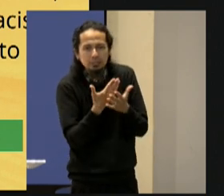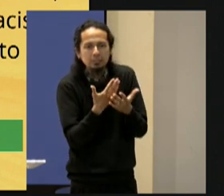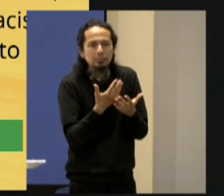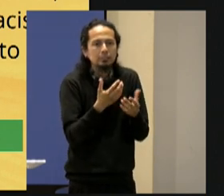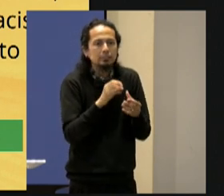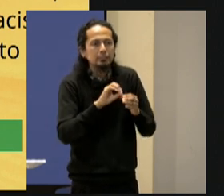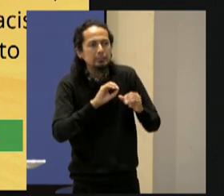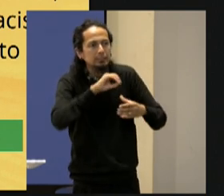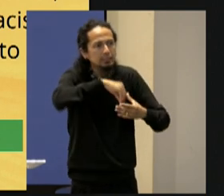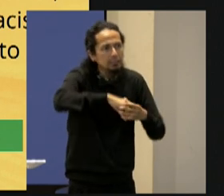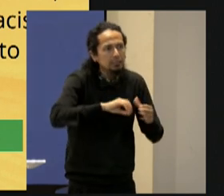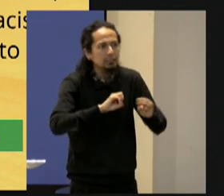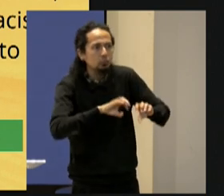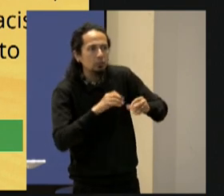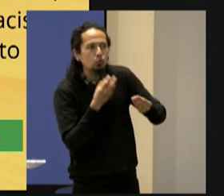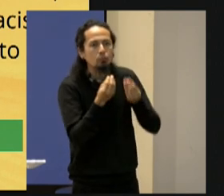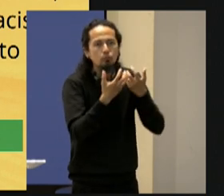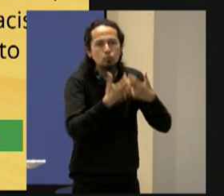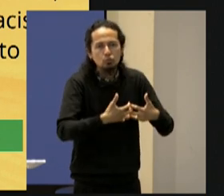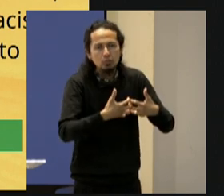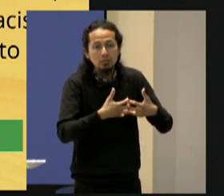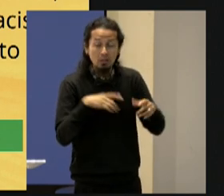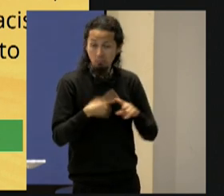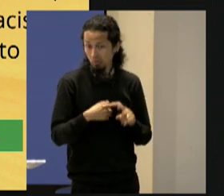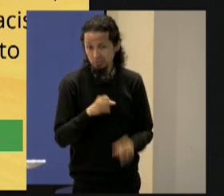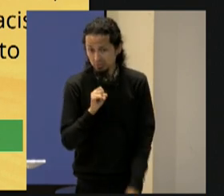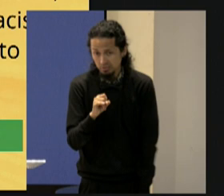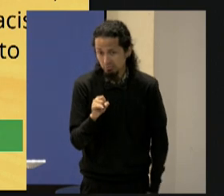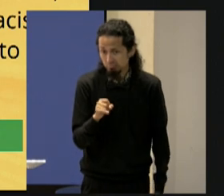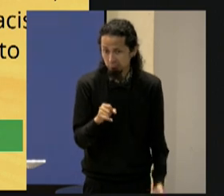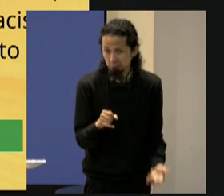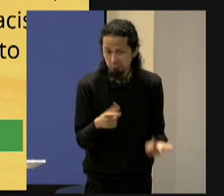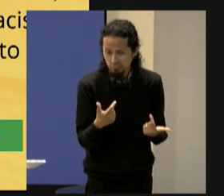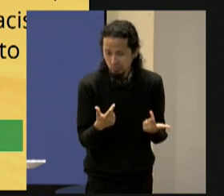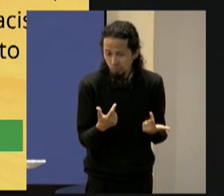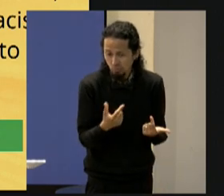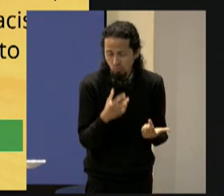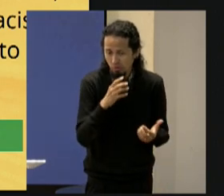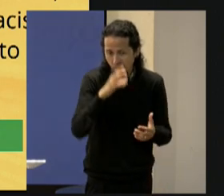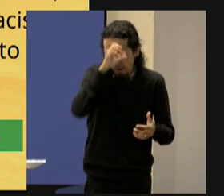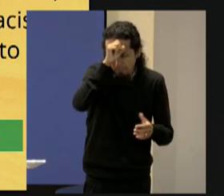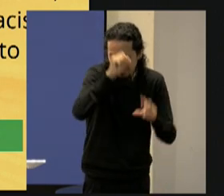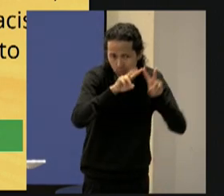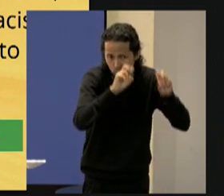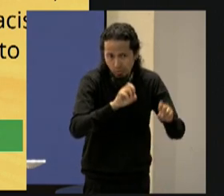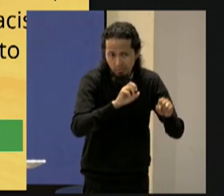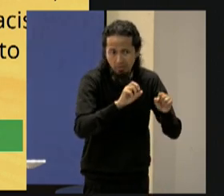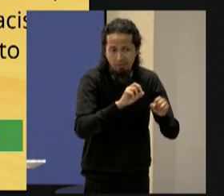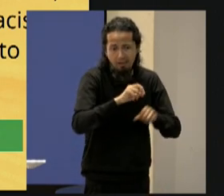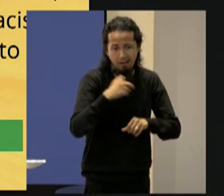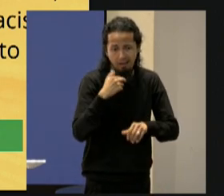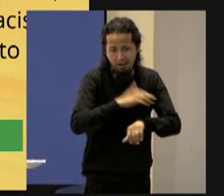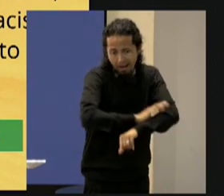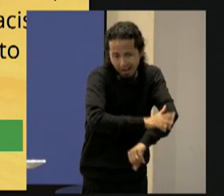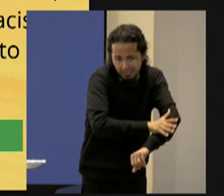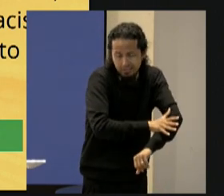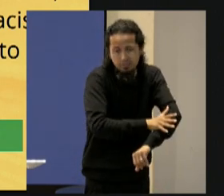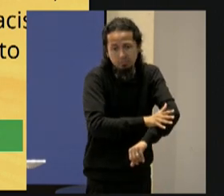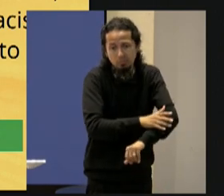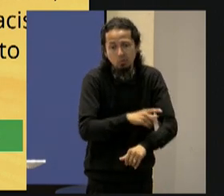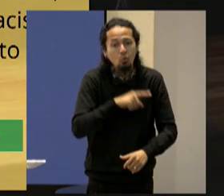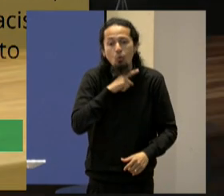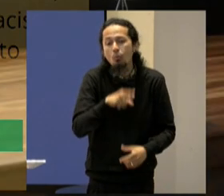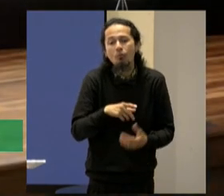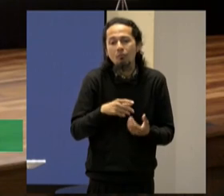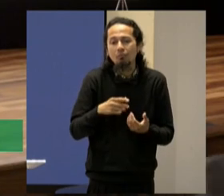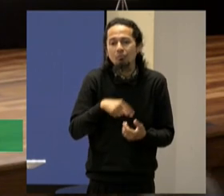sem letramento racial você não consegue fazer uma crítica ao seu material didático. Então, é nesse momento que o colega ele vai